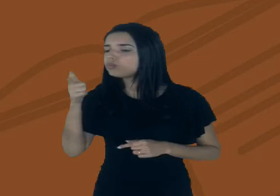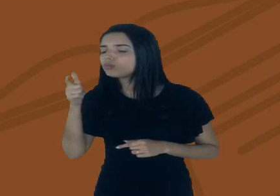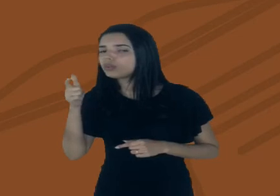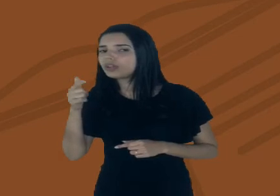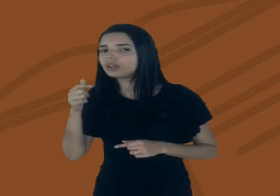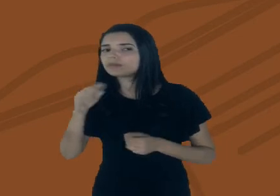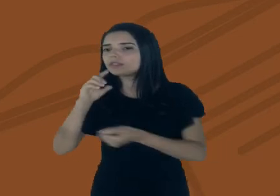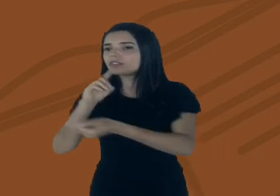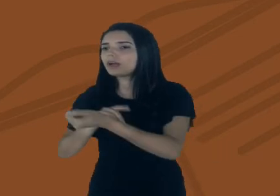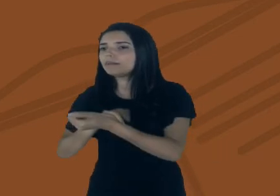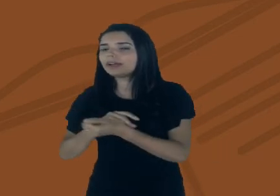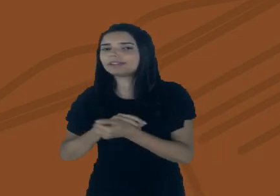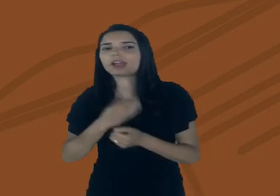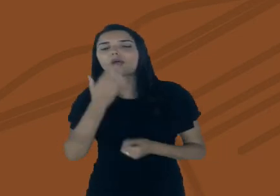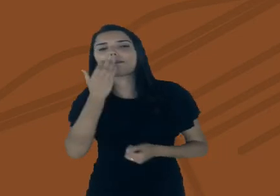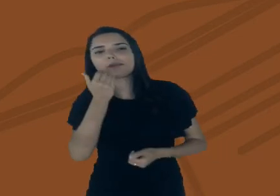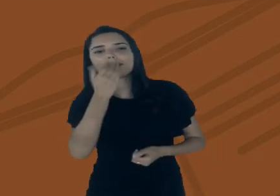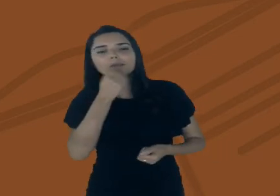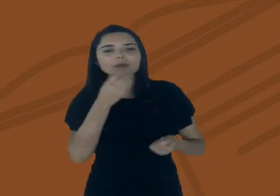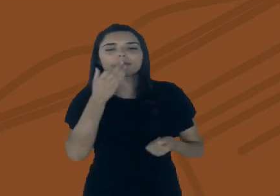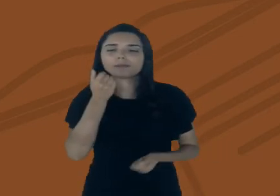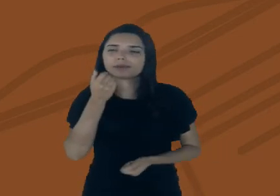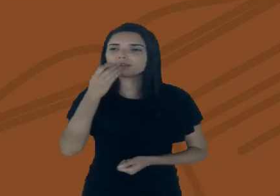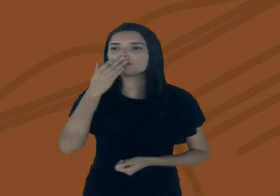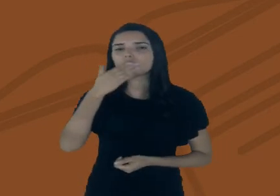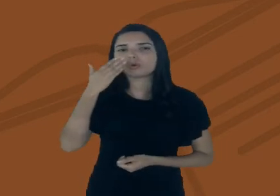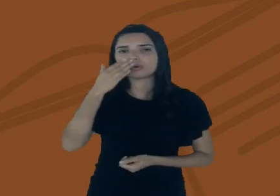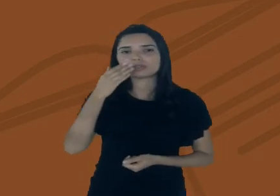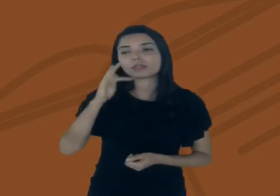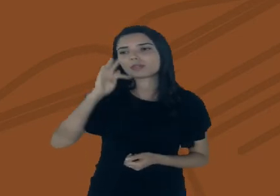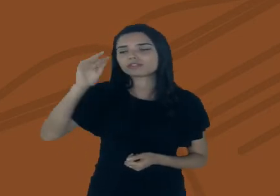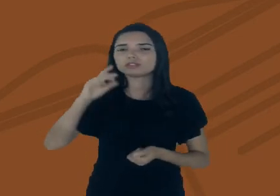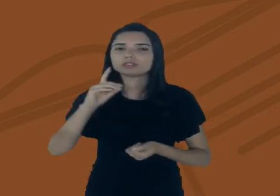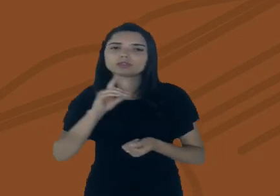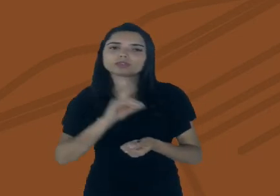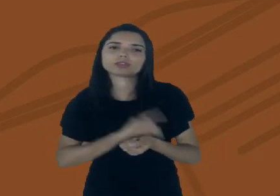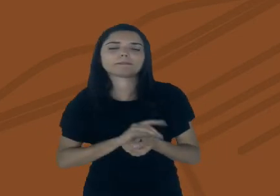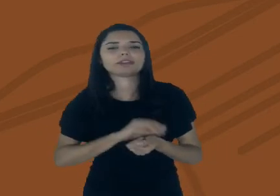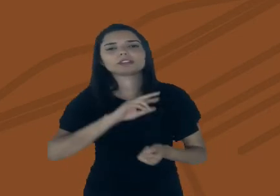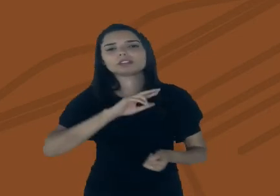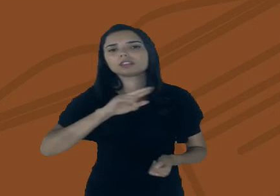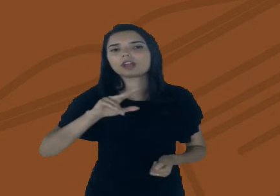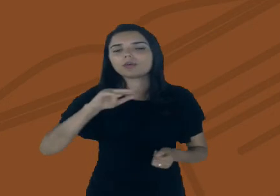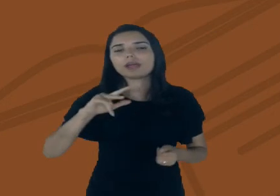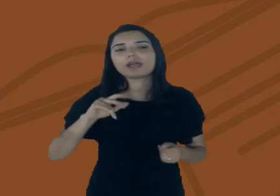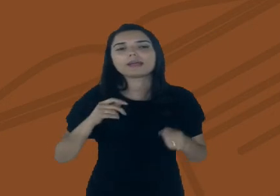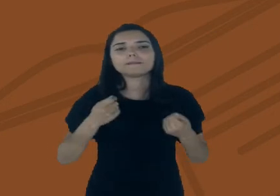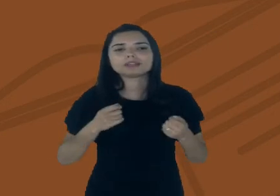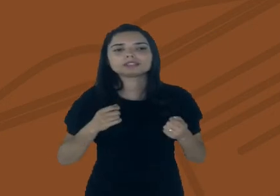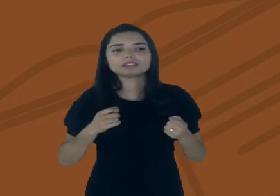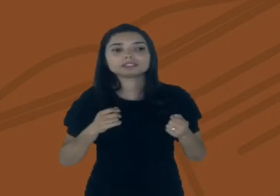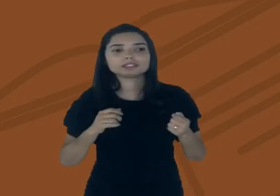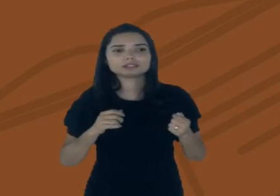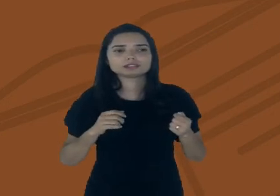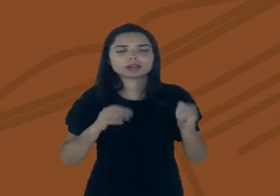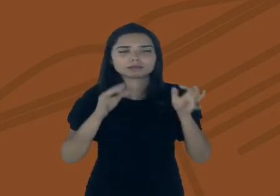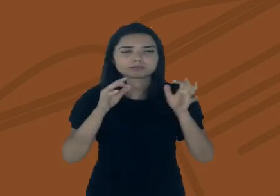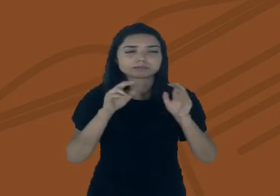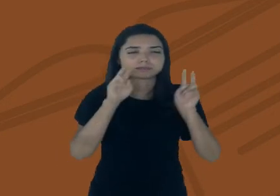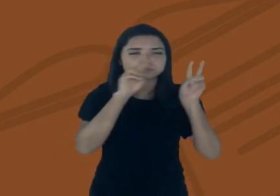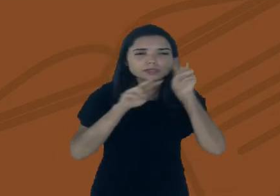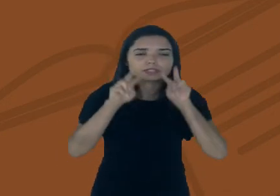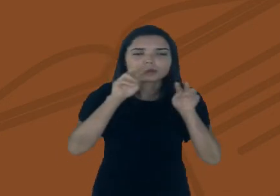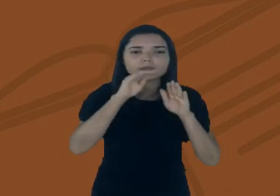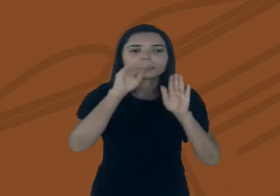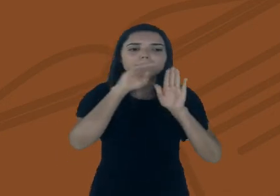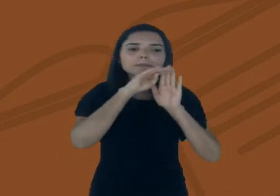diabético, não. Mas aí a gente tem que pensar em todos os outros fatores, né? A questão da obesidade, do sedentarismo, que vai induzir